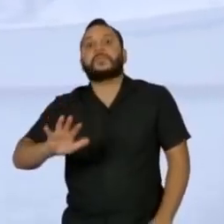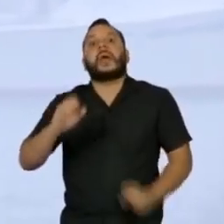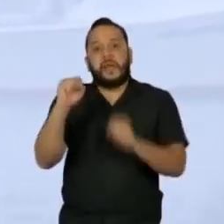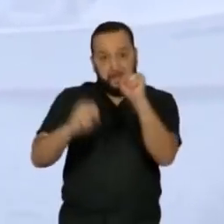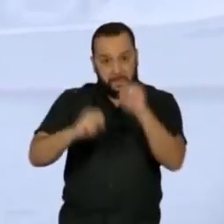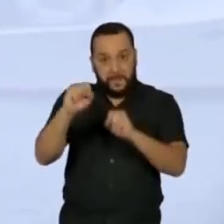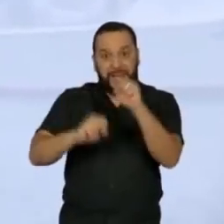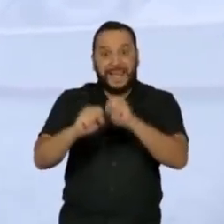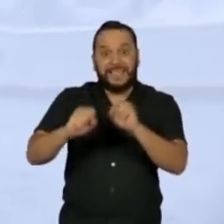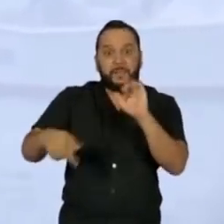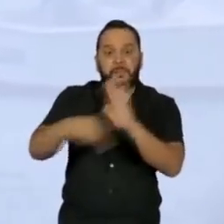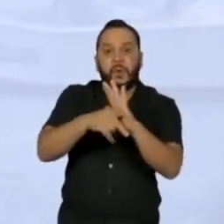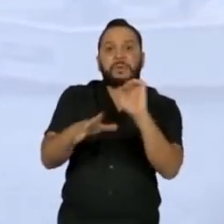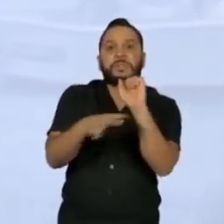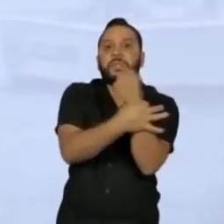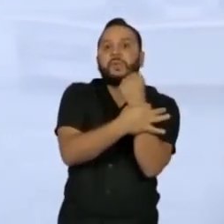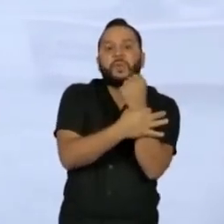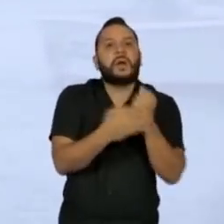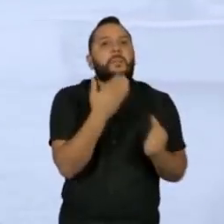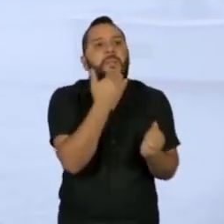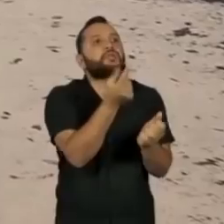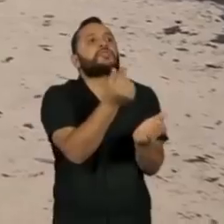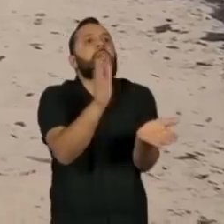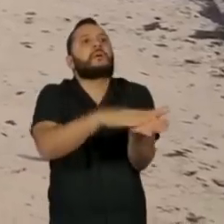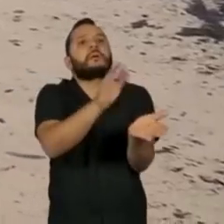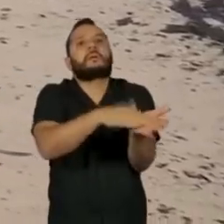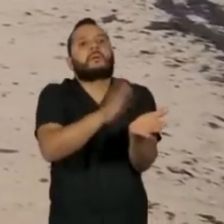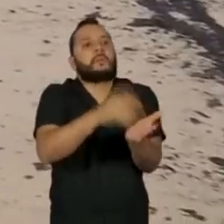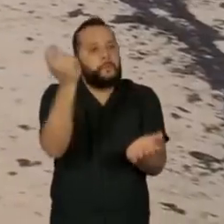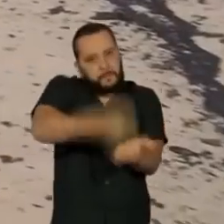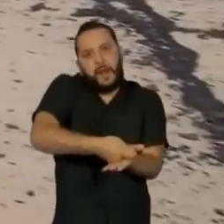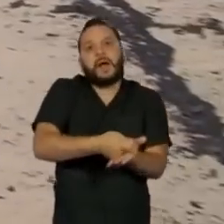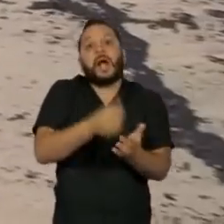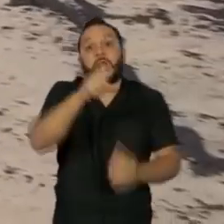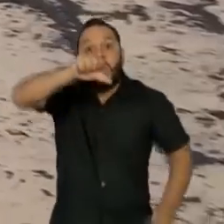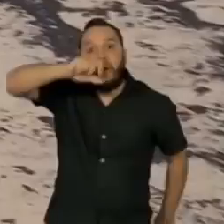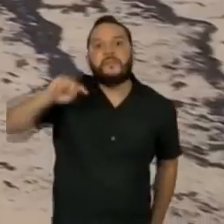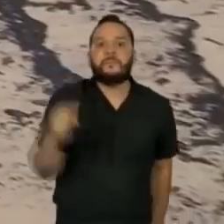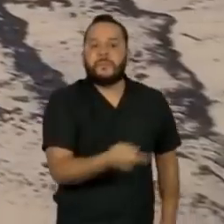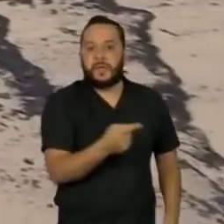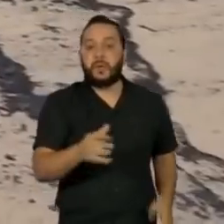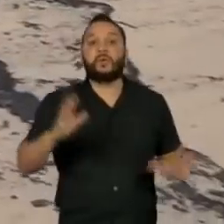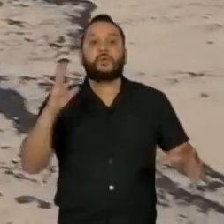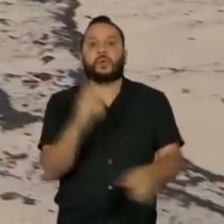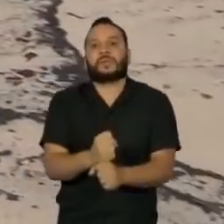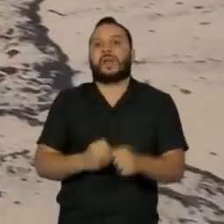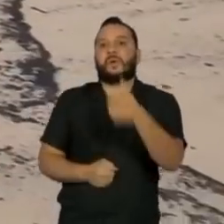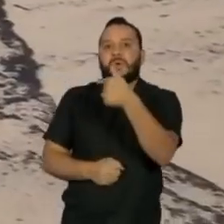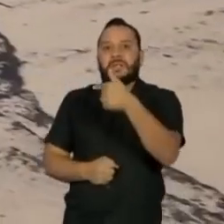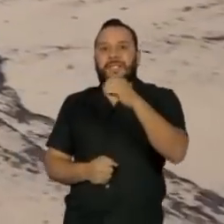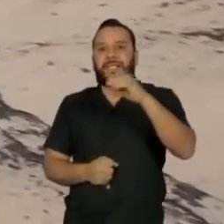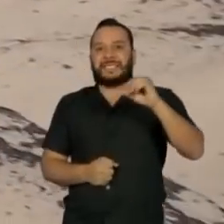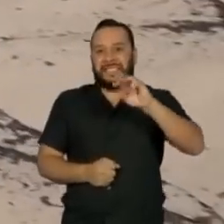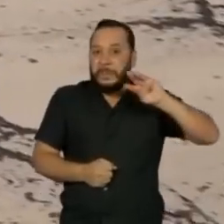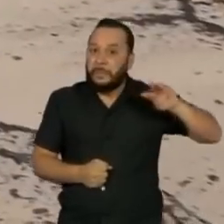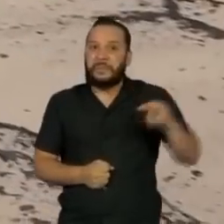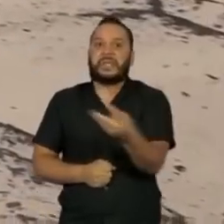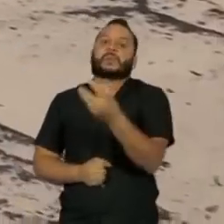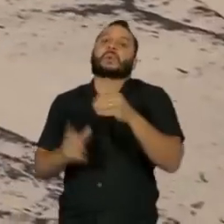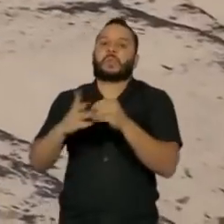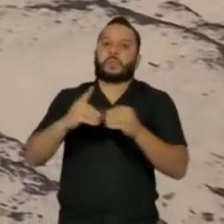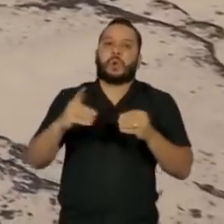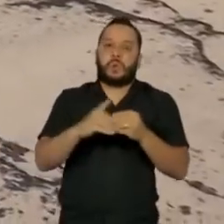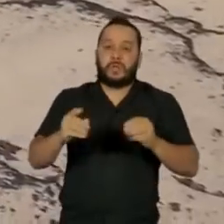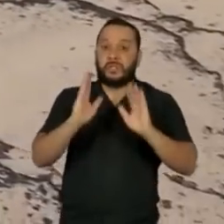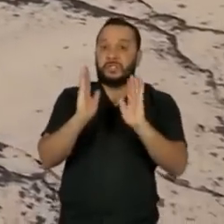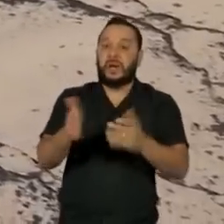receberam quase 9 mil pedidos de resgate dos seguros, num valor que pode chegar a 700 milhões de dólares. Já